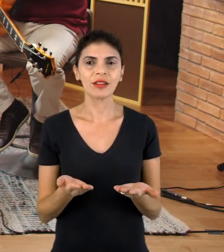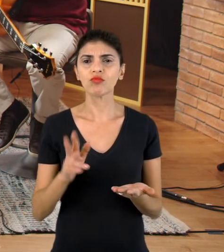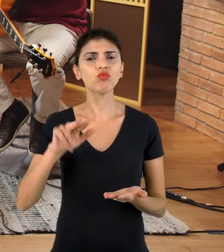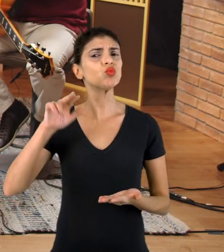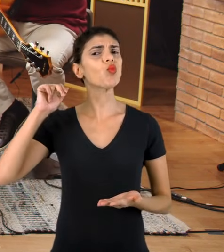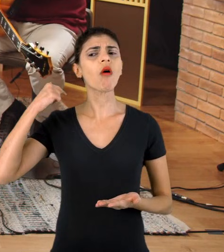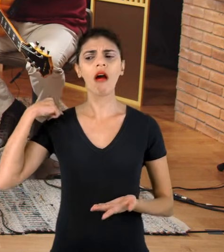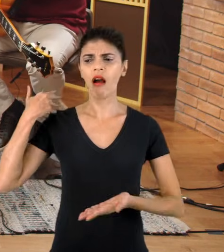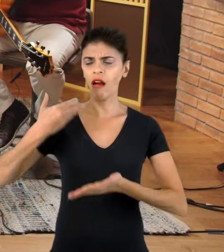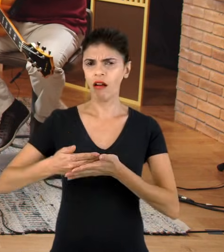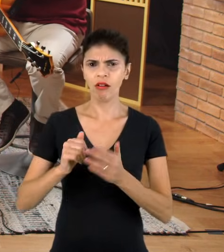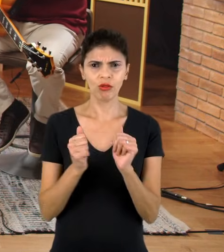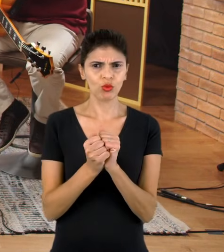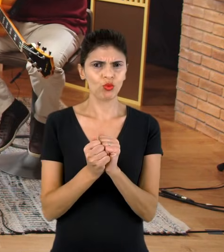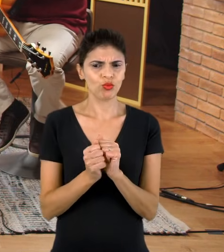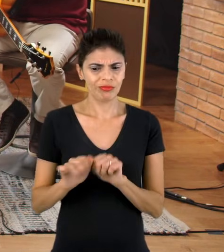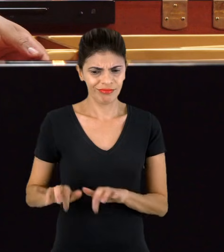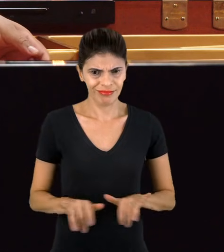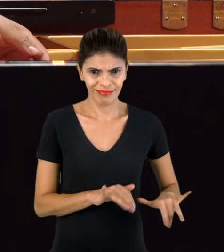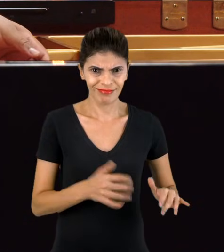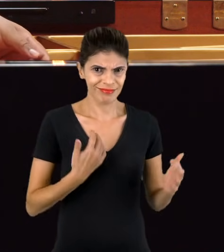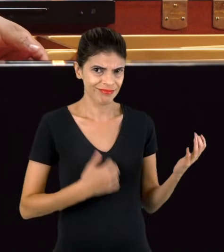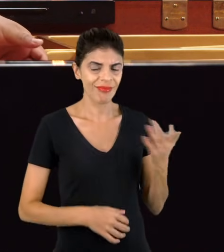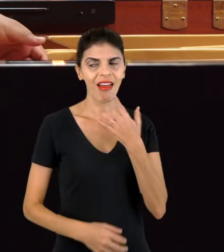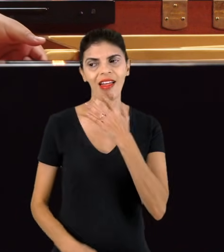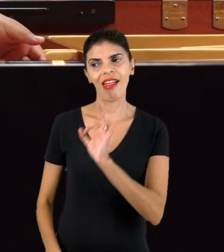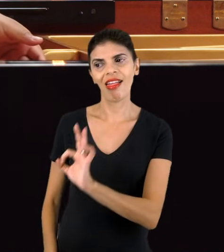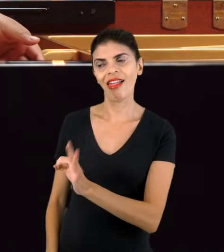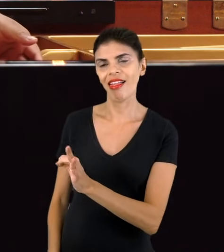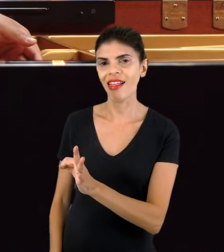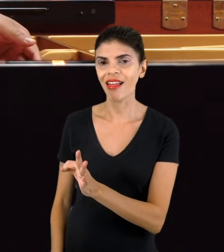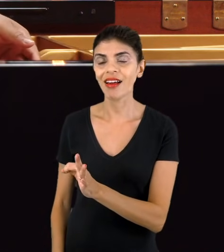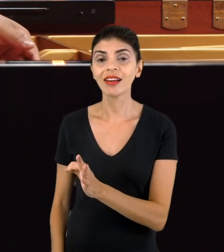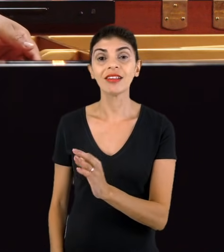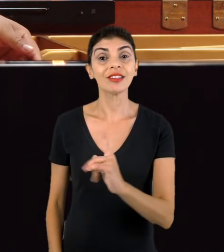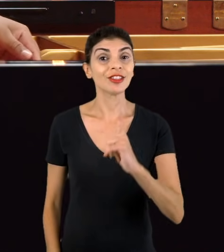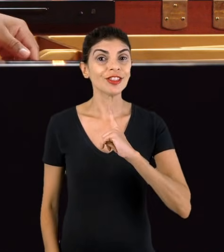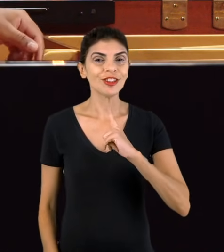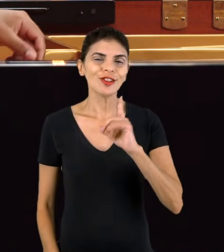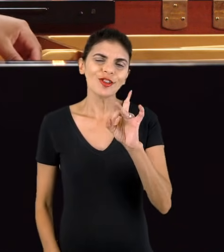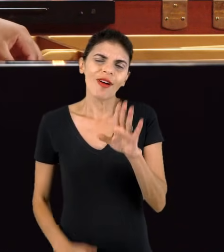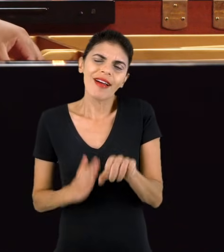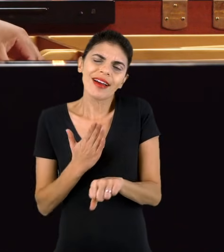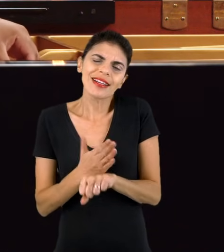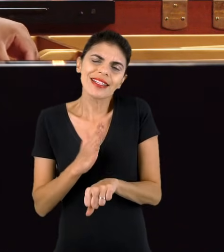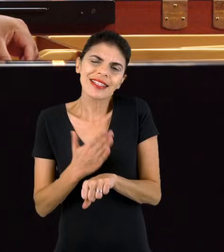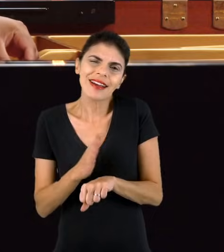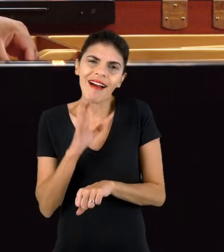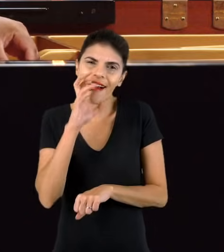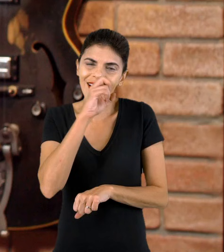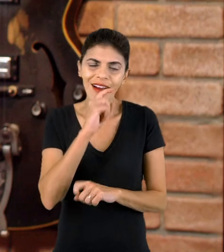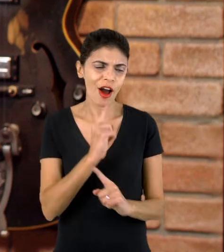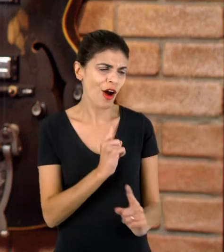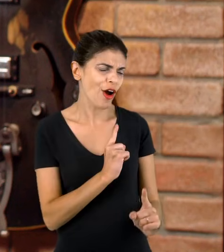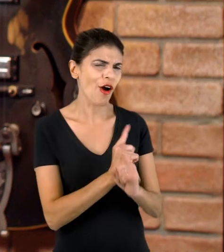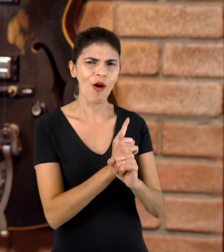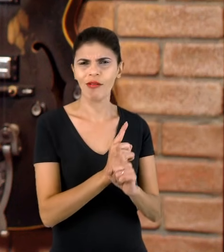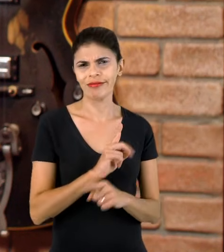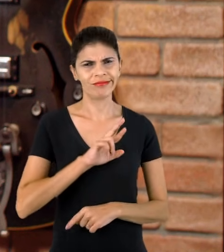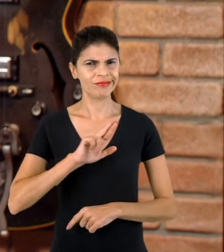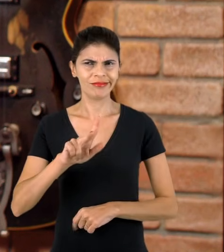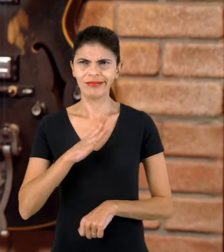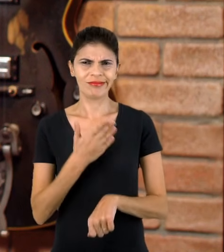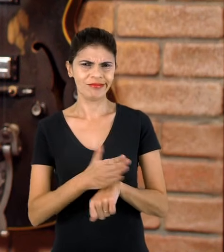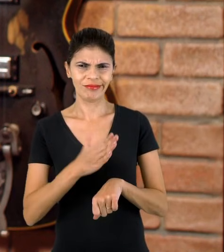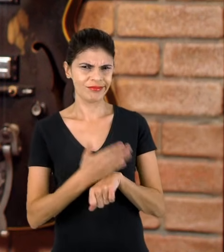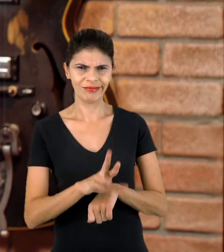E nunca tínhamos tocado junto na vida. Exatamente. E tivemos um breve ensaio, né, ali. Um breve encontro. Aquilo não